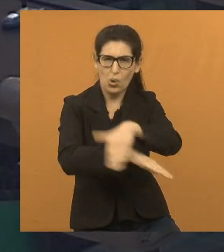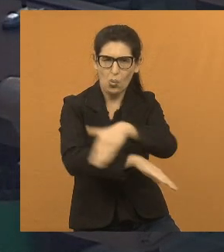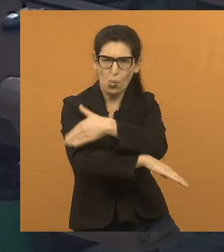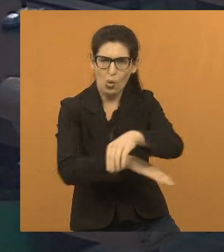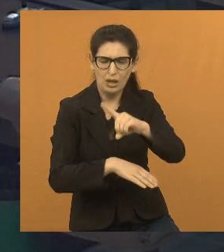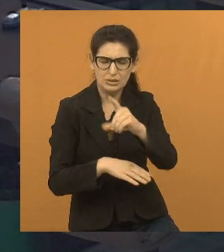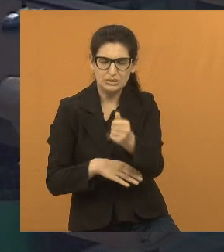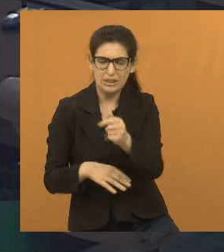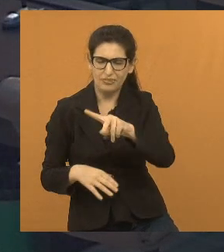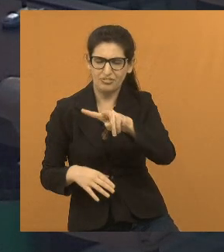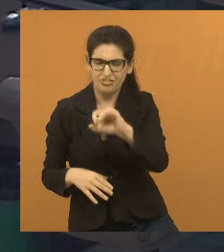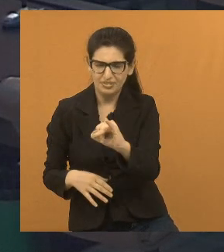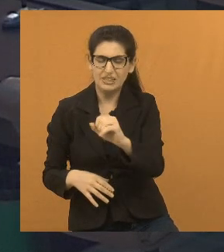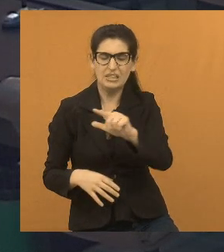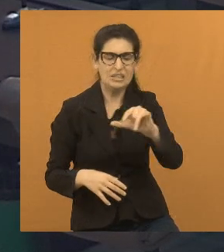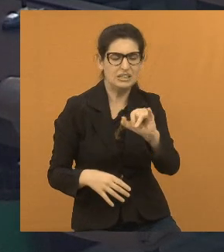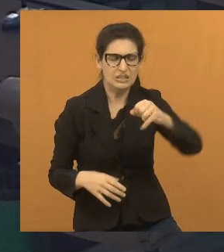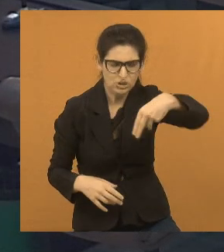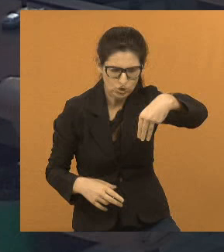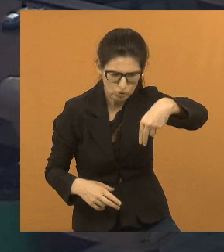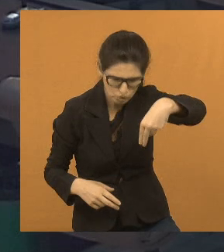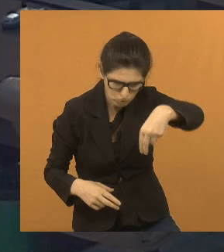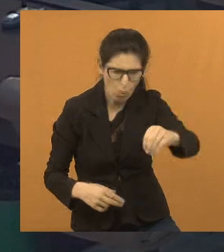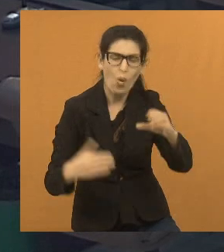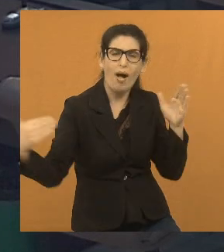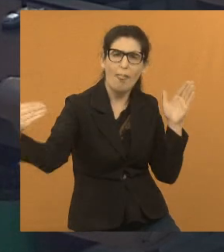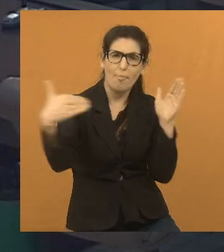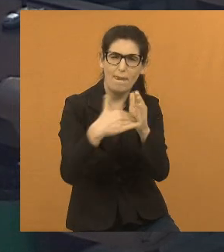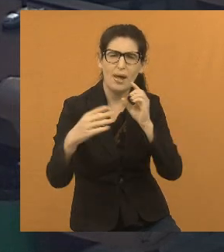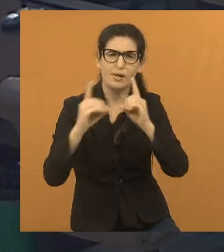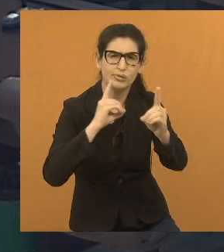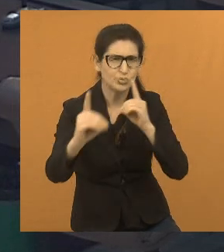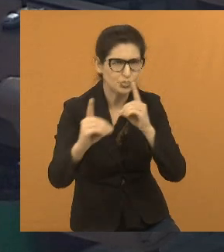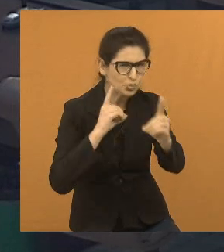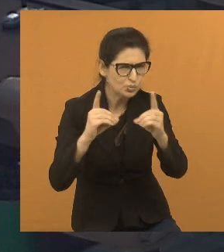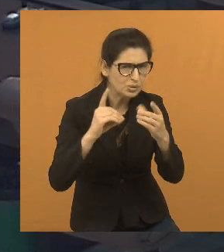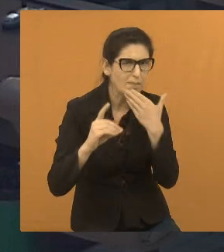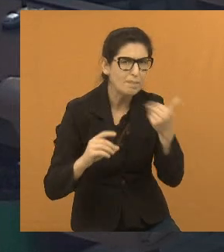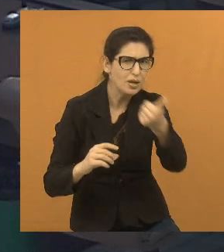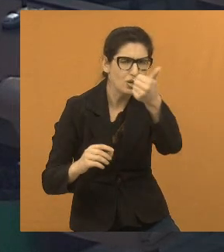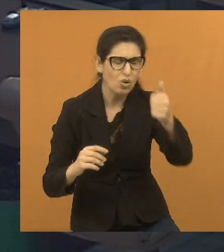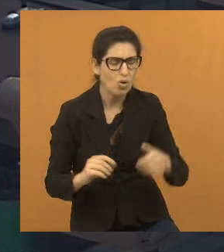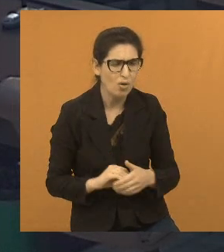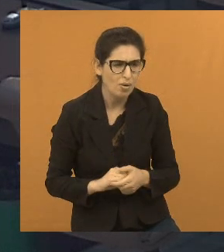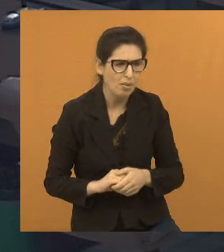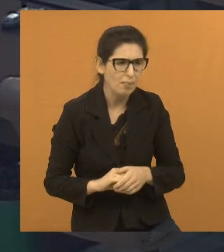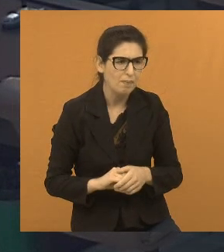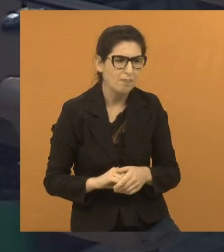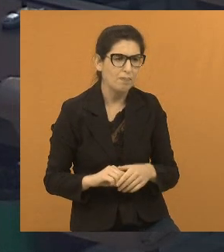a ligação com a marginal da Dutra. Motivo: chegada da via de